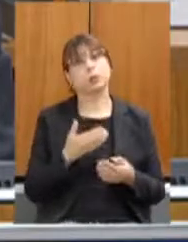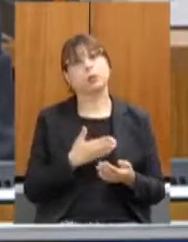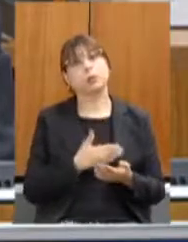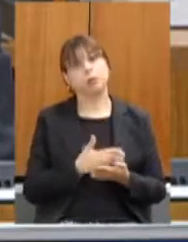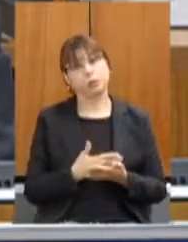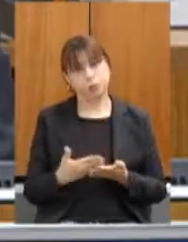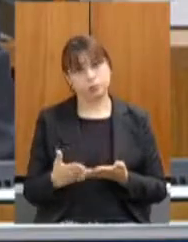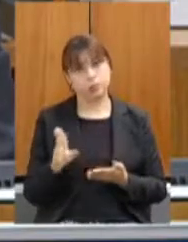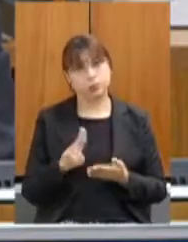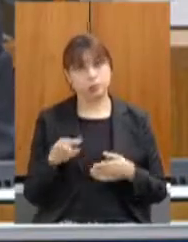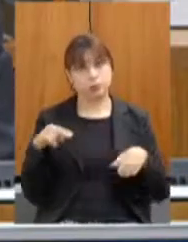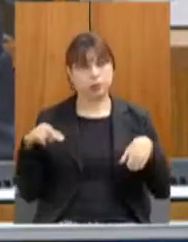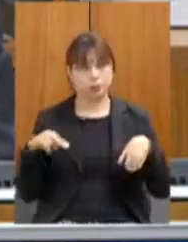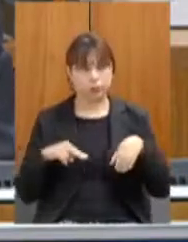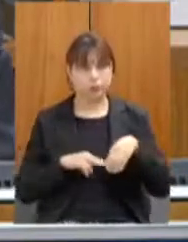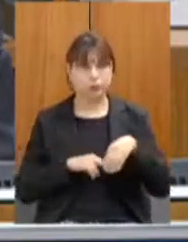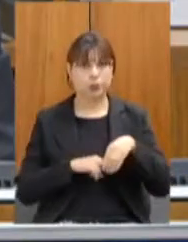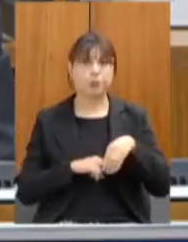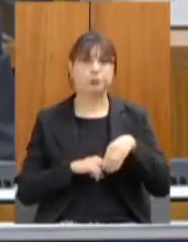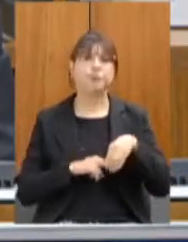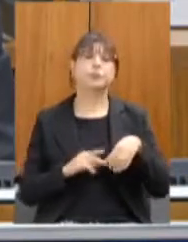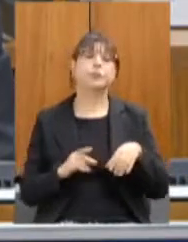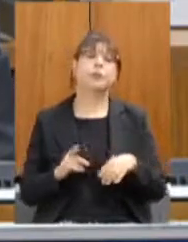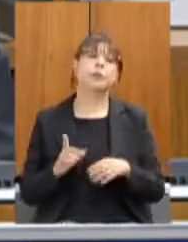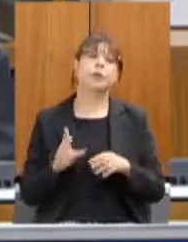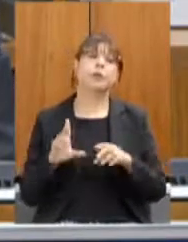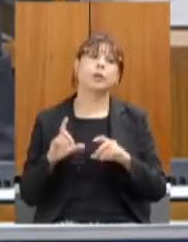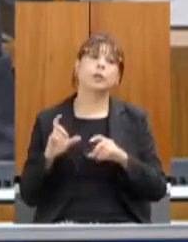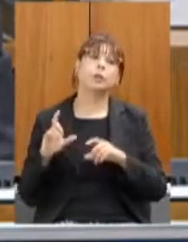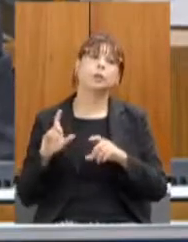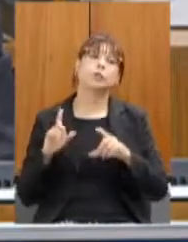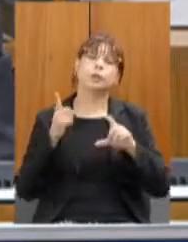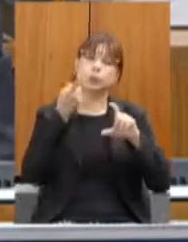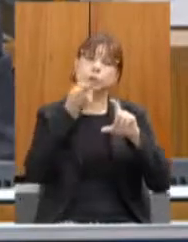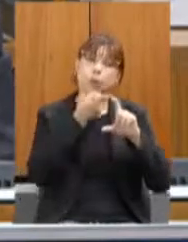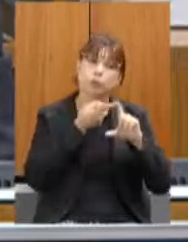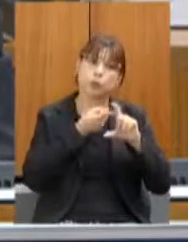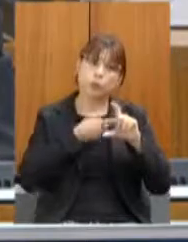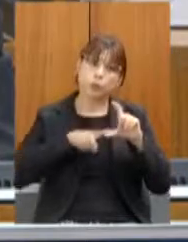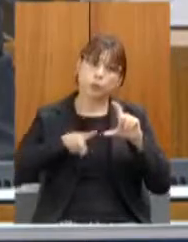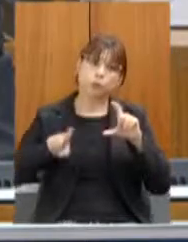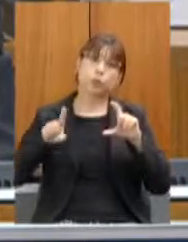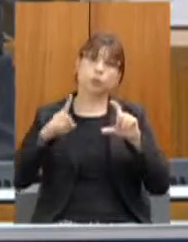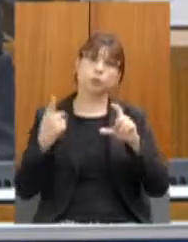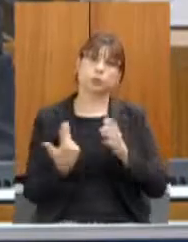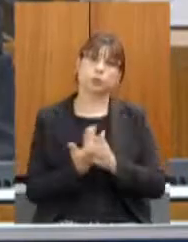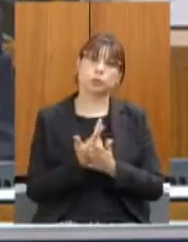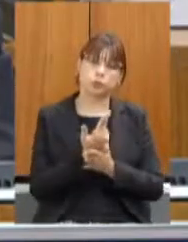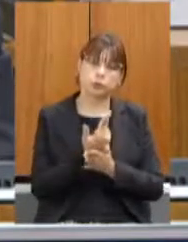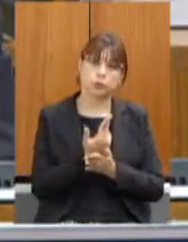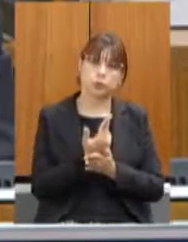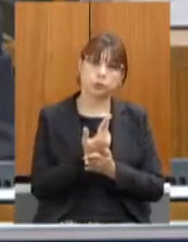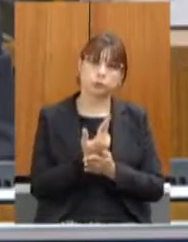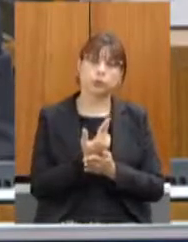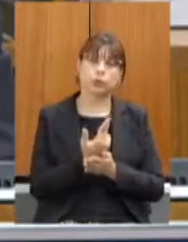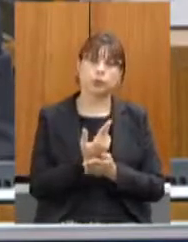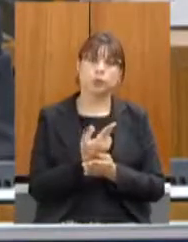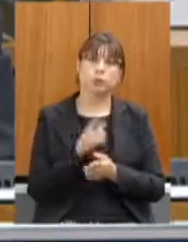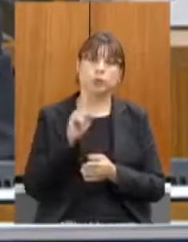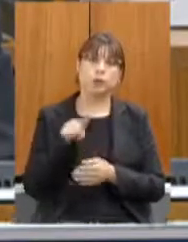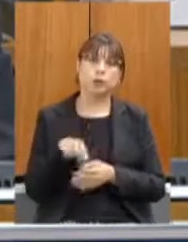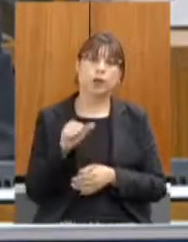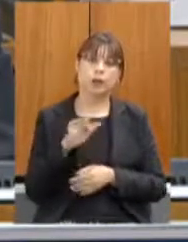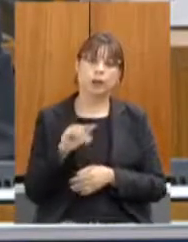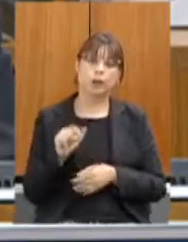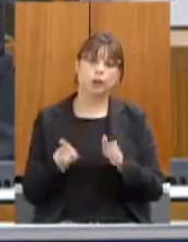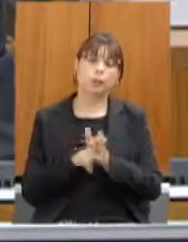tomógrafo em relação ao arco cirúrgico a fhemig está pegando carona numa ata de Fortaleza e